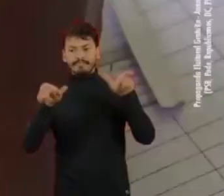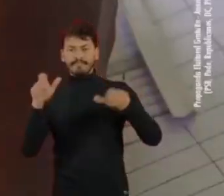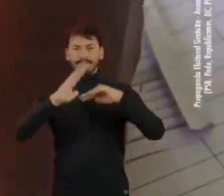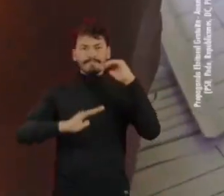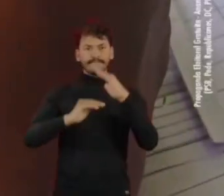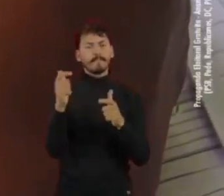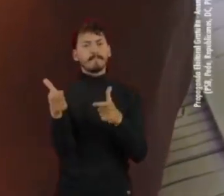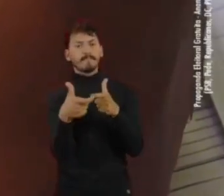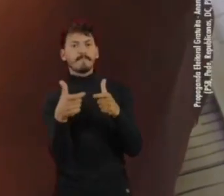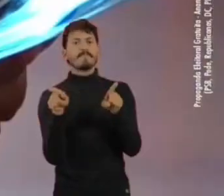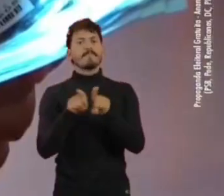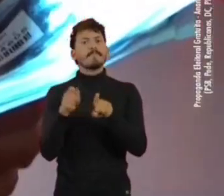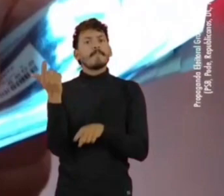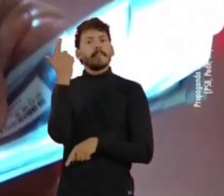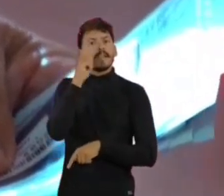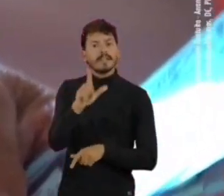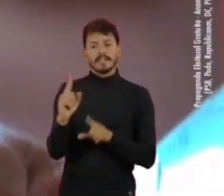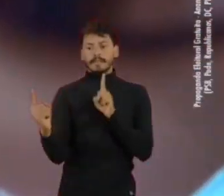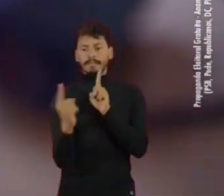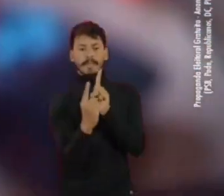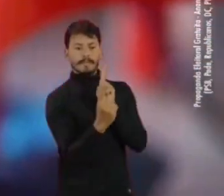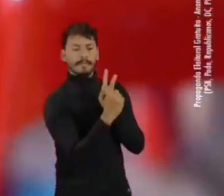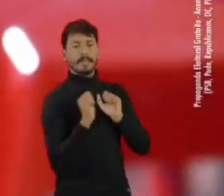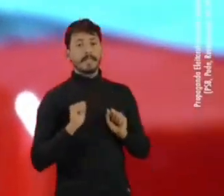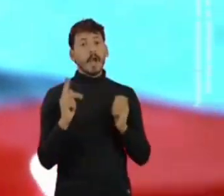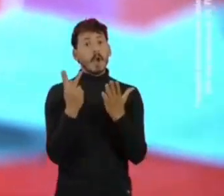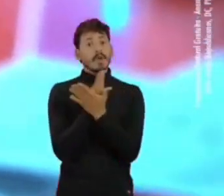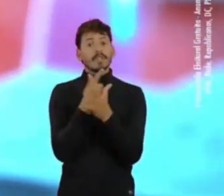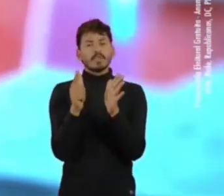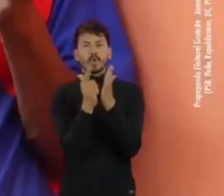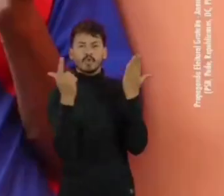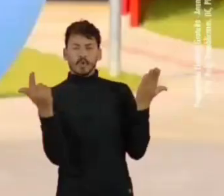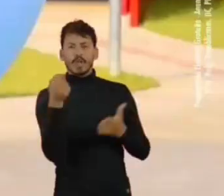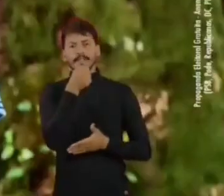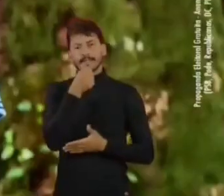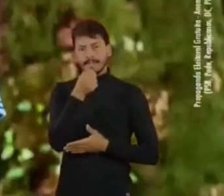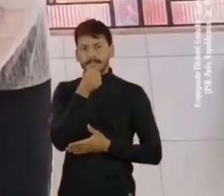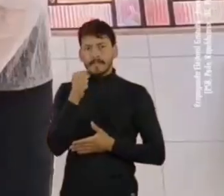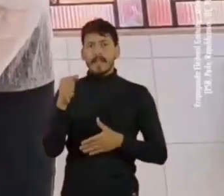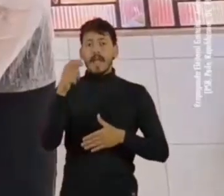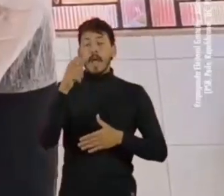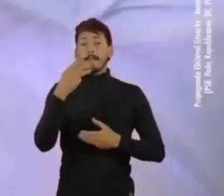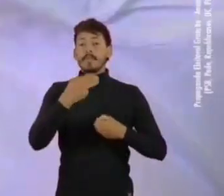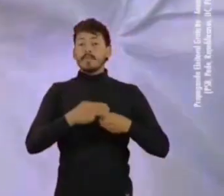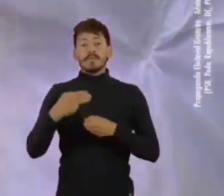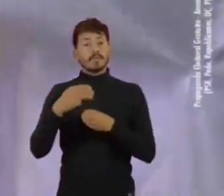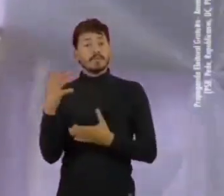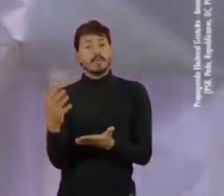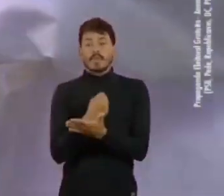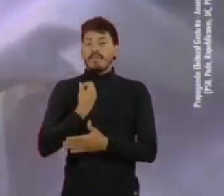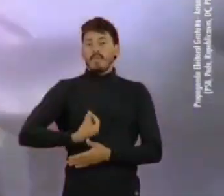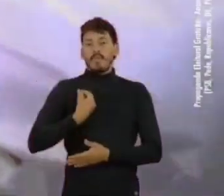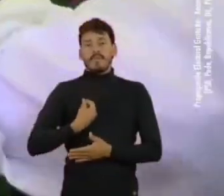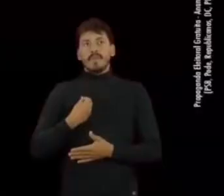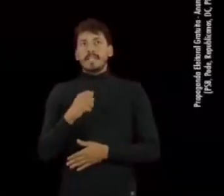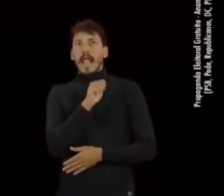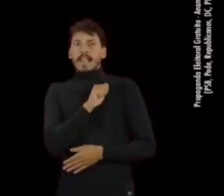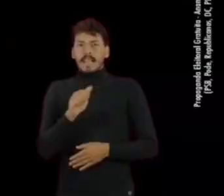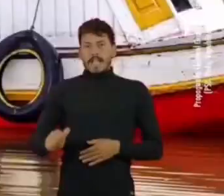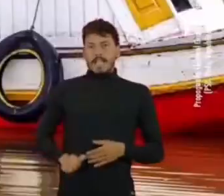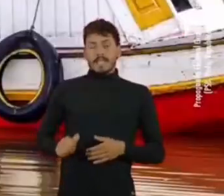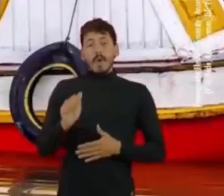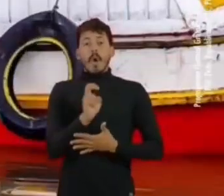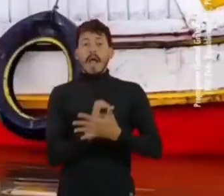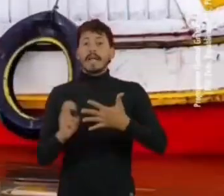nossos médicos conseguissem atender. Uma matéria com os municípios que mais salvaram vidas este ano. E Ananindeua ficou